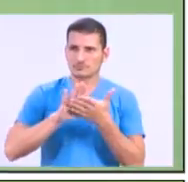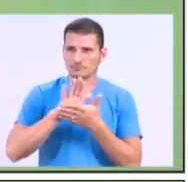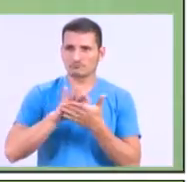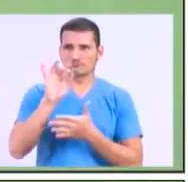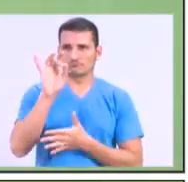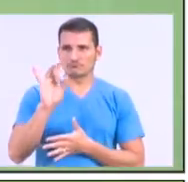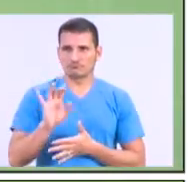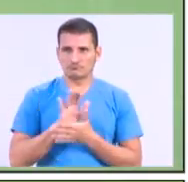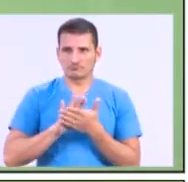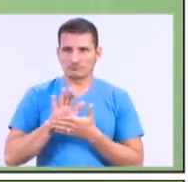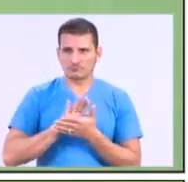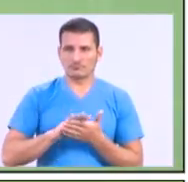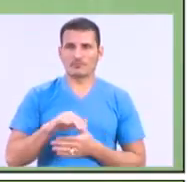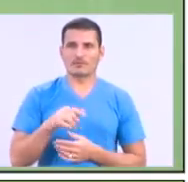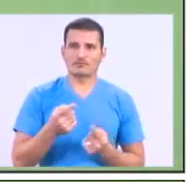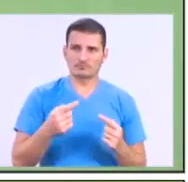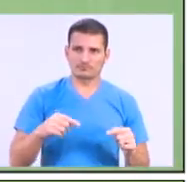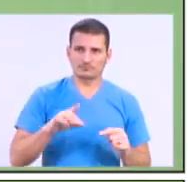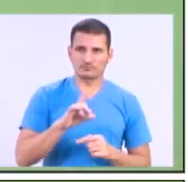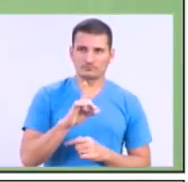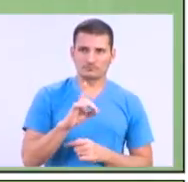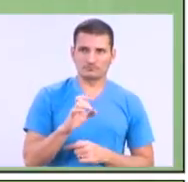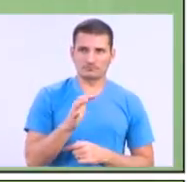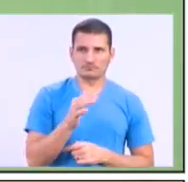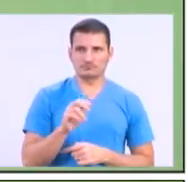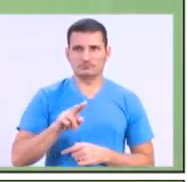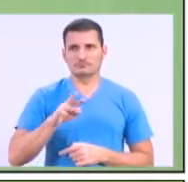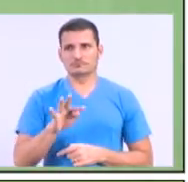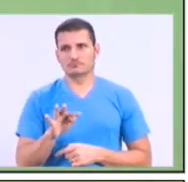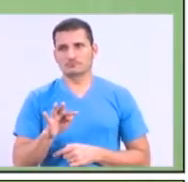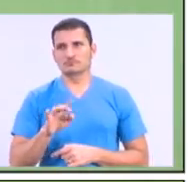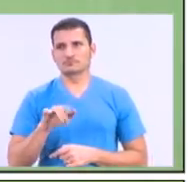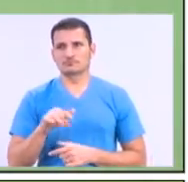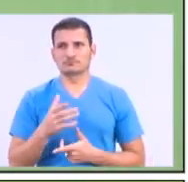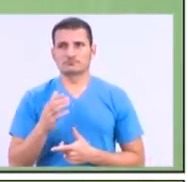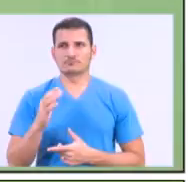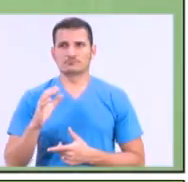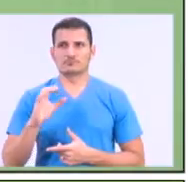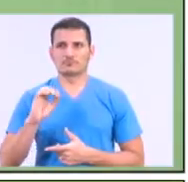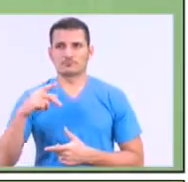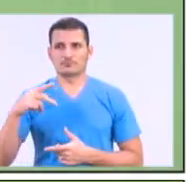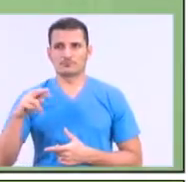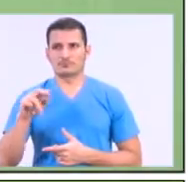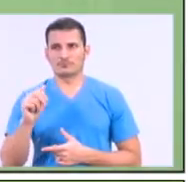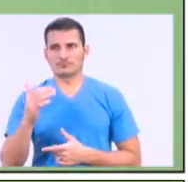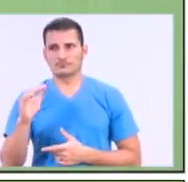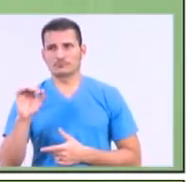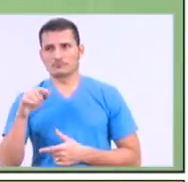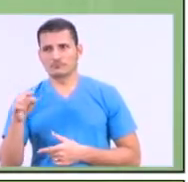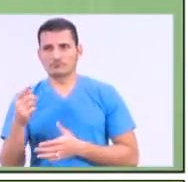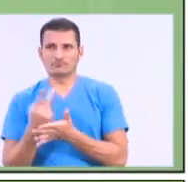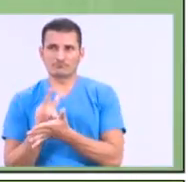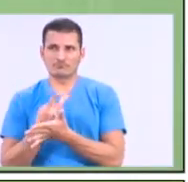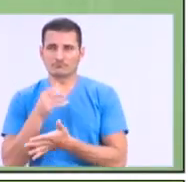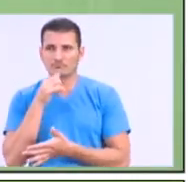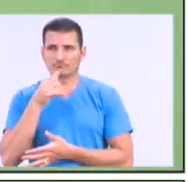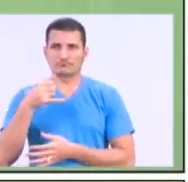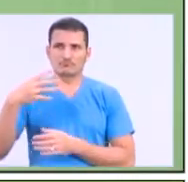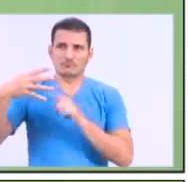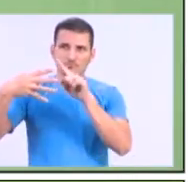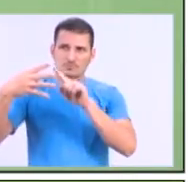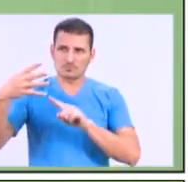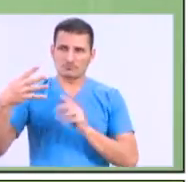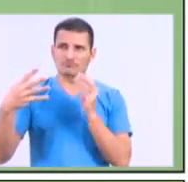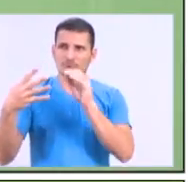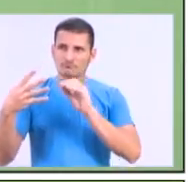na opção default, que é operação inválida. Se a gente colocasse aqui qualquer caractere que não fosse nenhum desses 4 definidos,